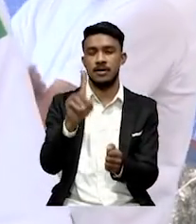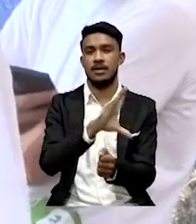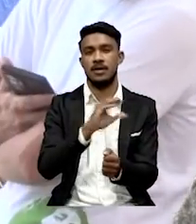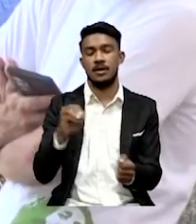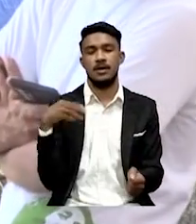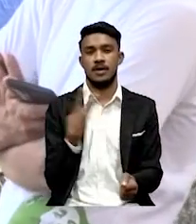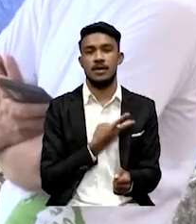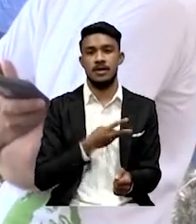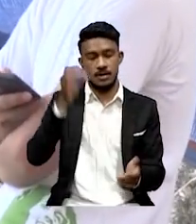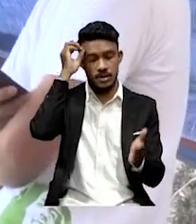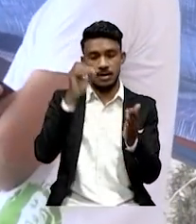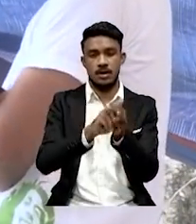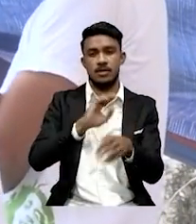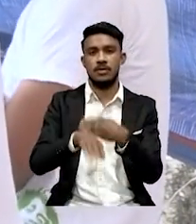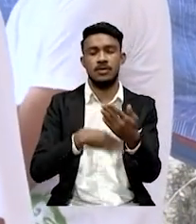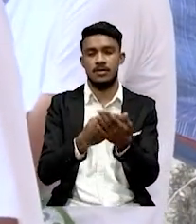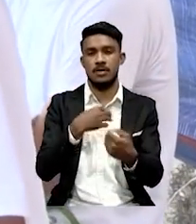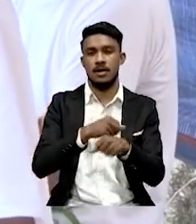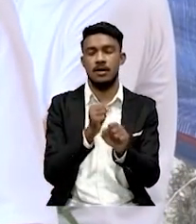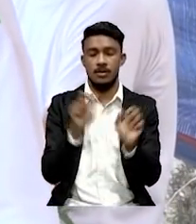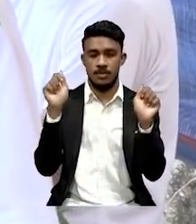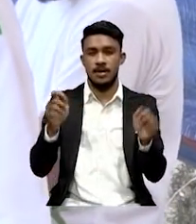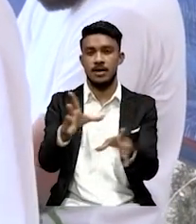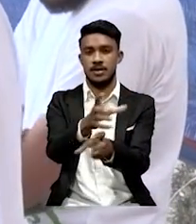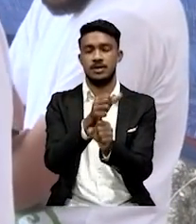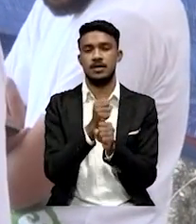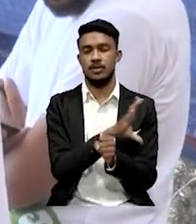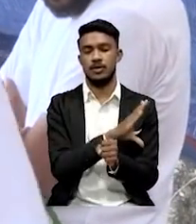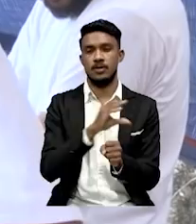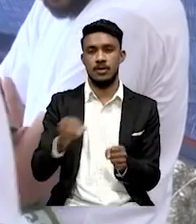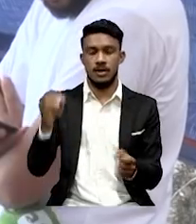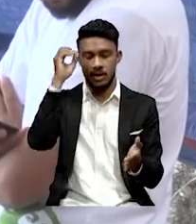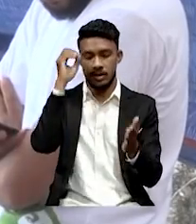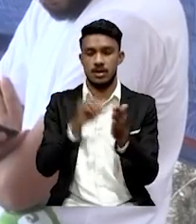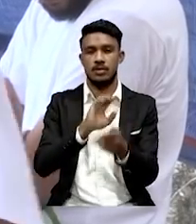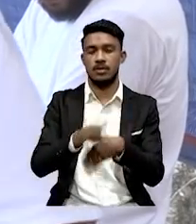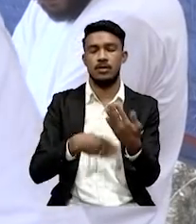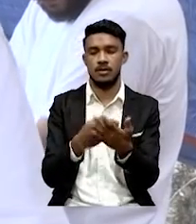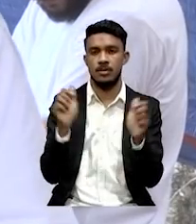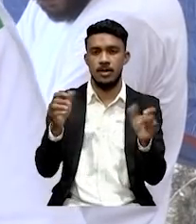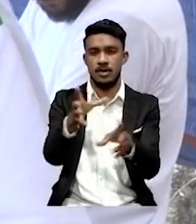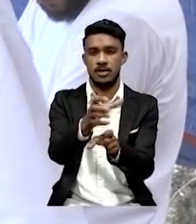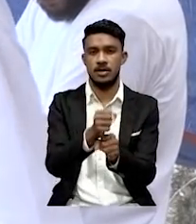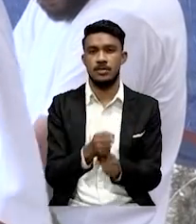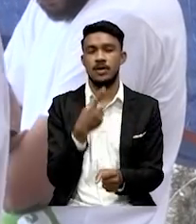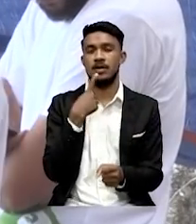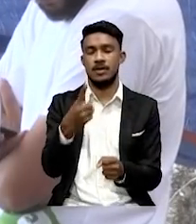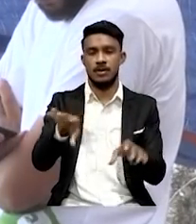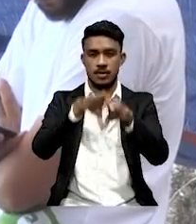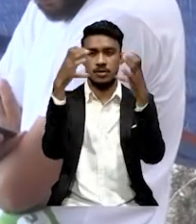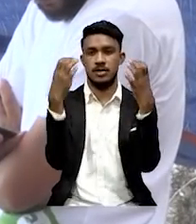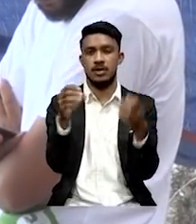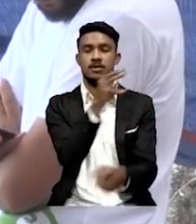e secretário-geral, alô. Secretário-Geral Belsimo, olá, Simo. Secretário-Geral Simo, cari. Nia Tencaruca va Conselho de Segurança. Va a